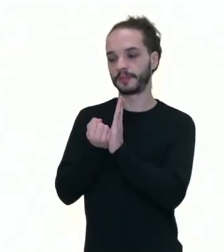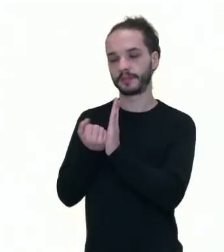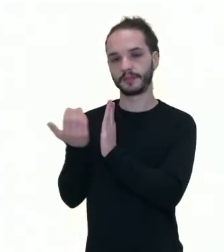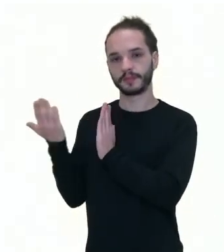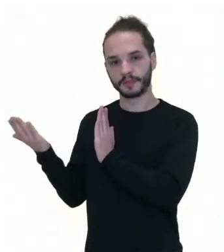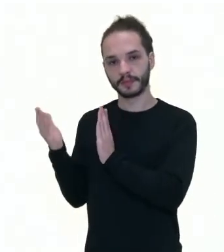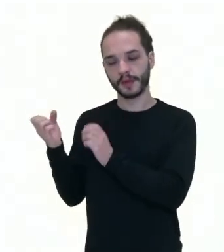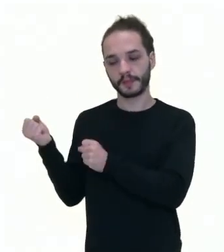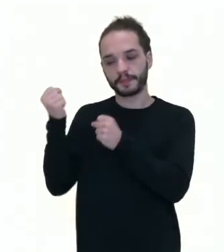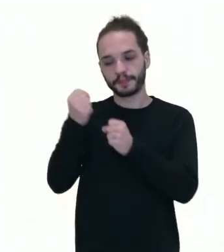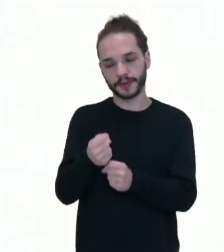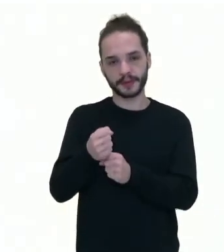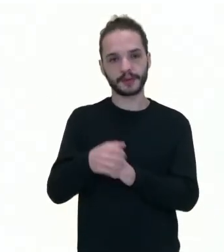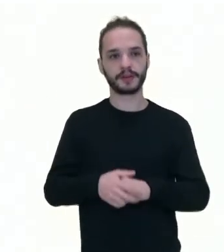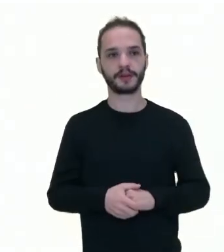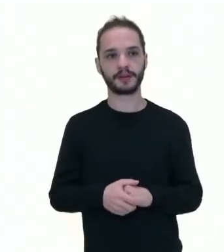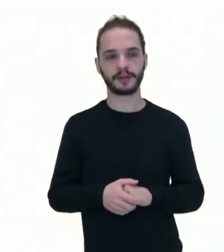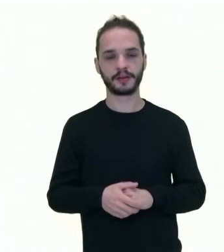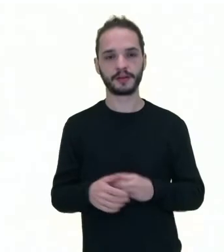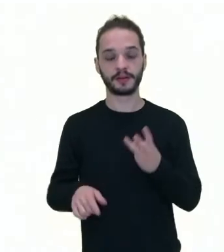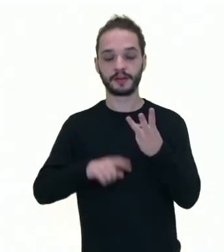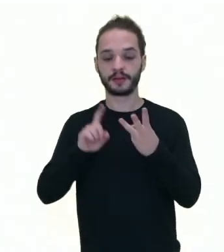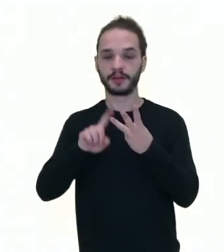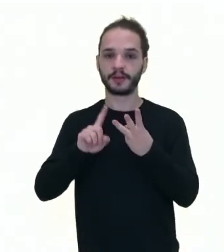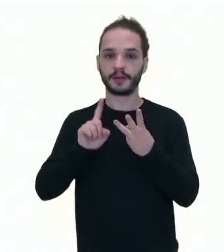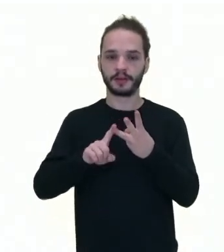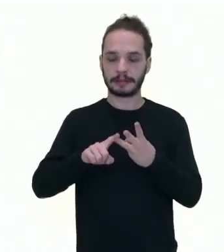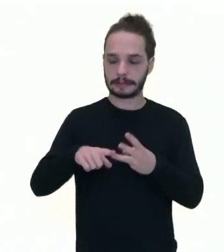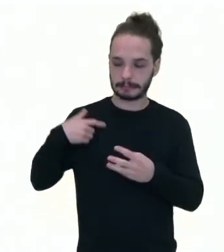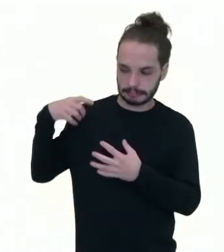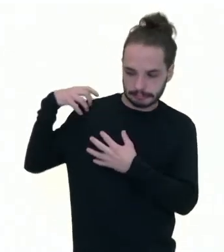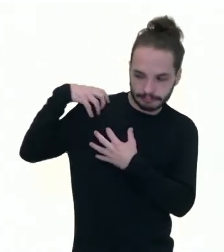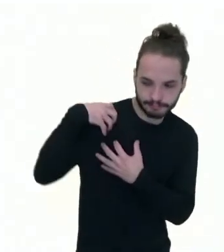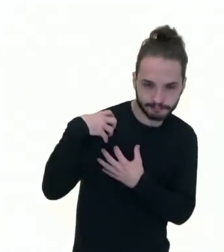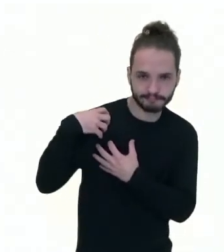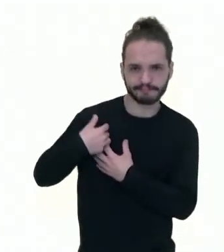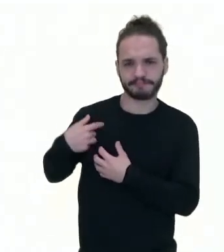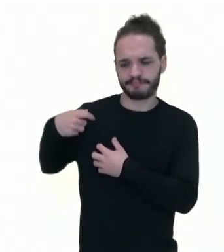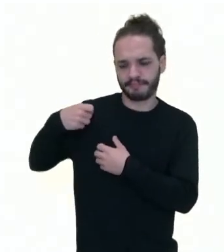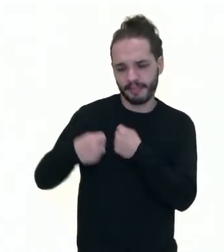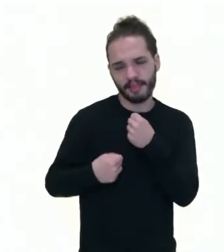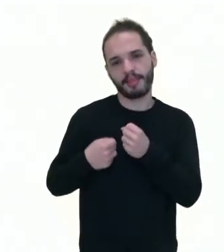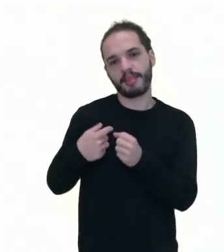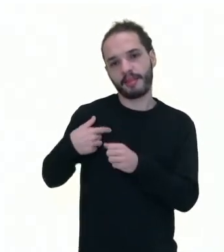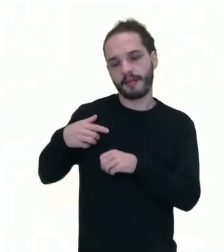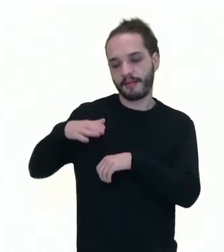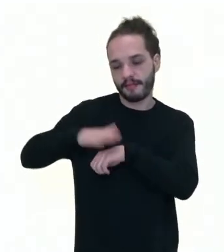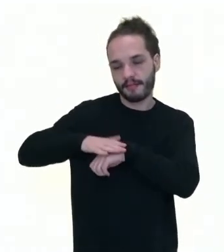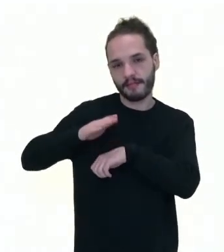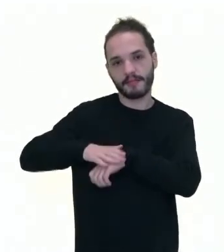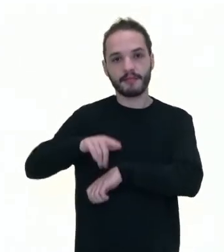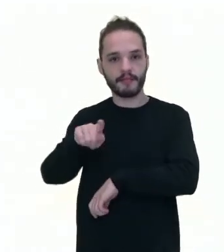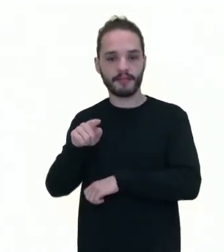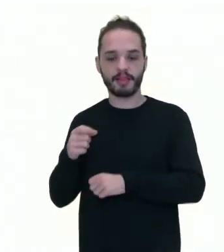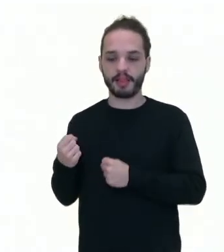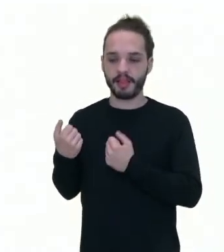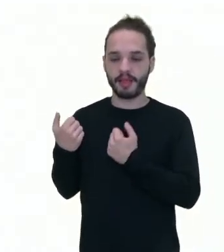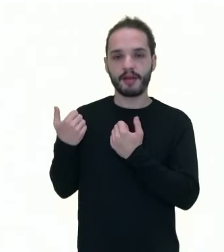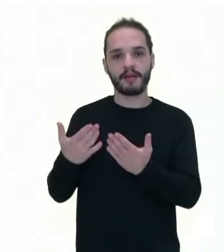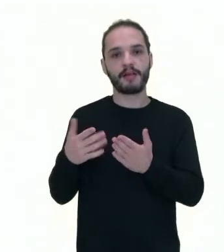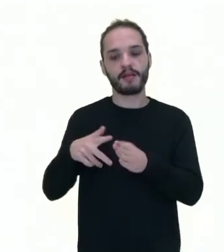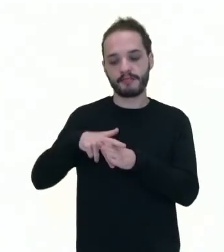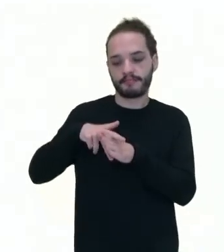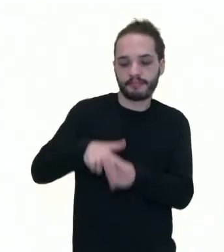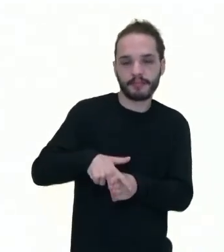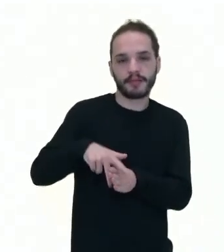deste poder. E o terceiro estado que está carregando tanto o clero quanto a nobreza. Por quê,